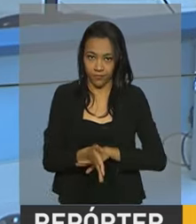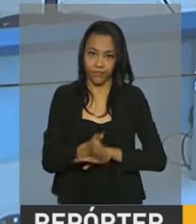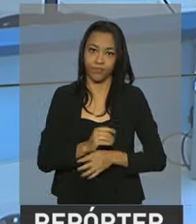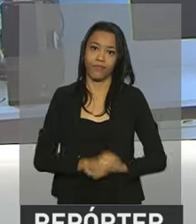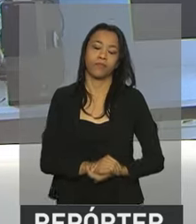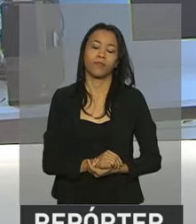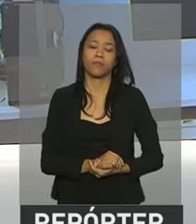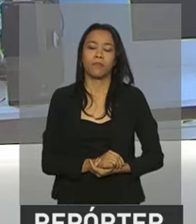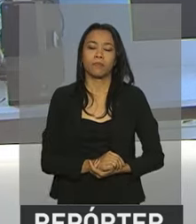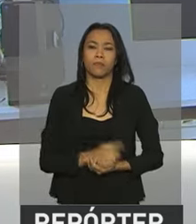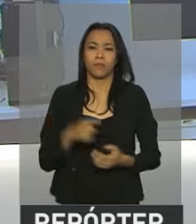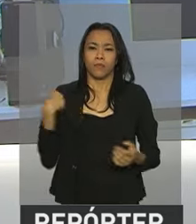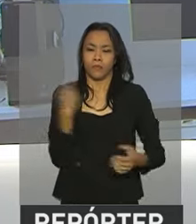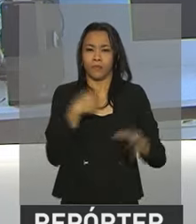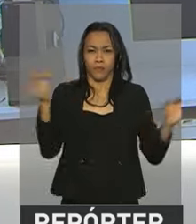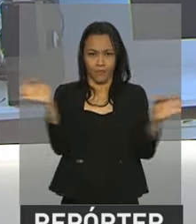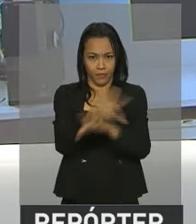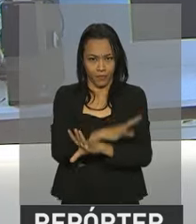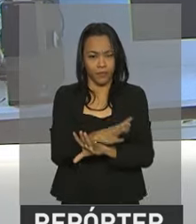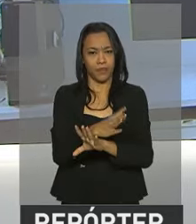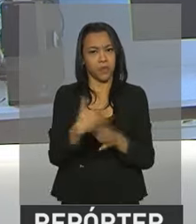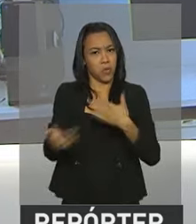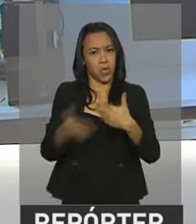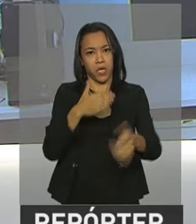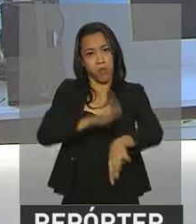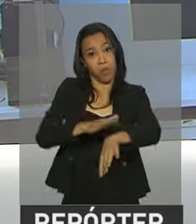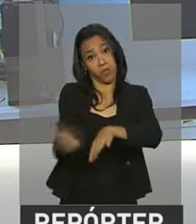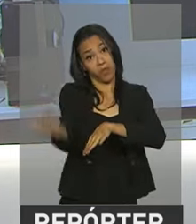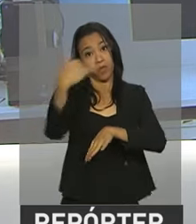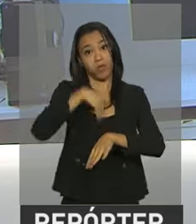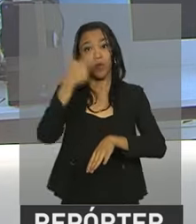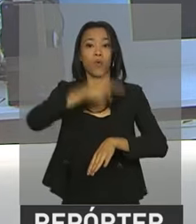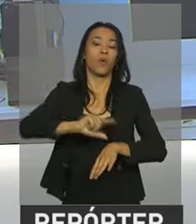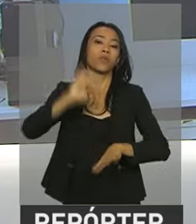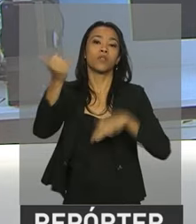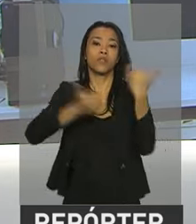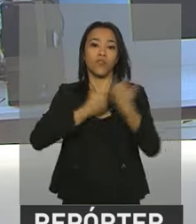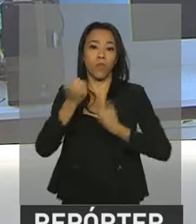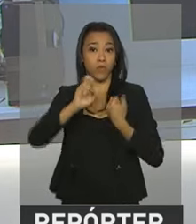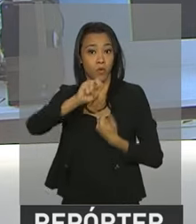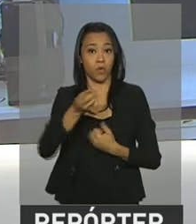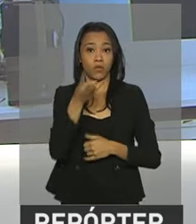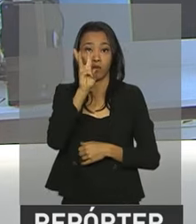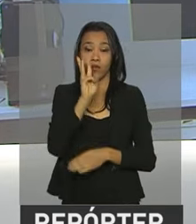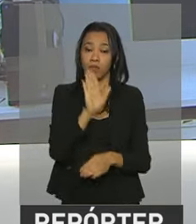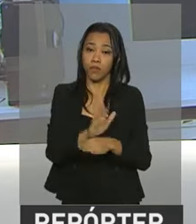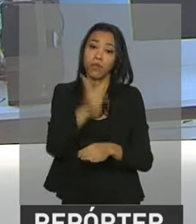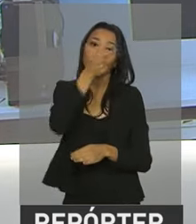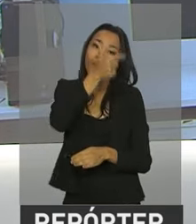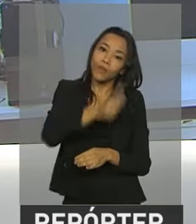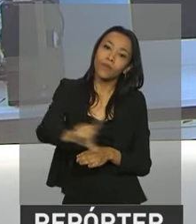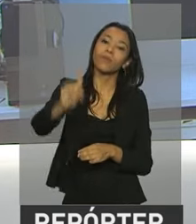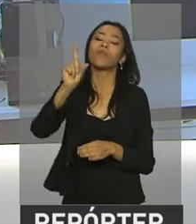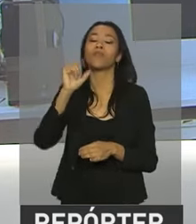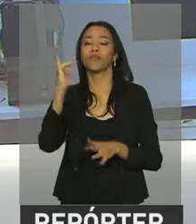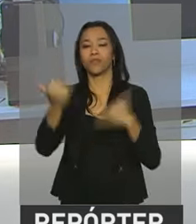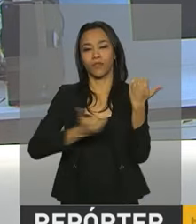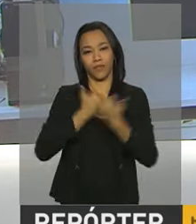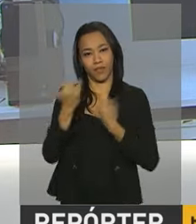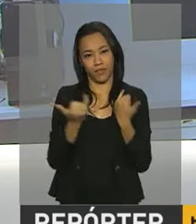www.embrapa.br nós ficamos por aqui voltamos a qualquer momento com outras informações ou as TR da tarde na próxima edição do repórter